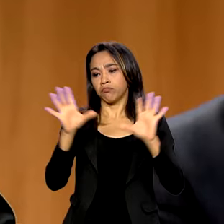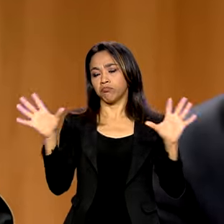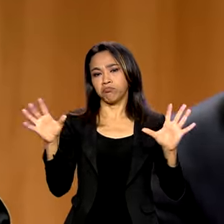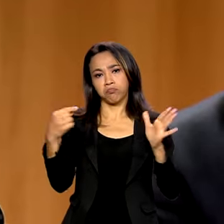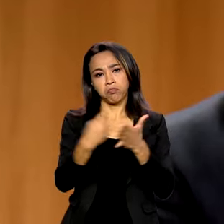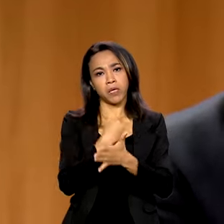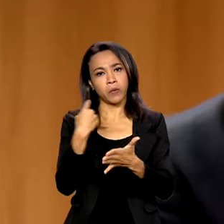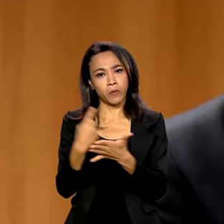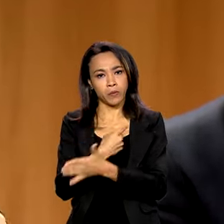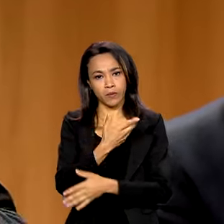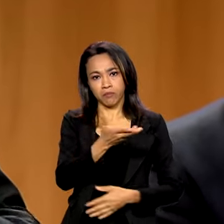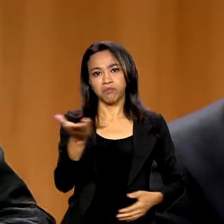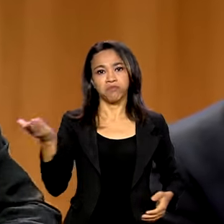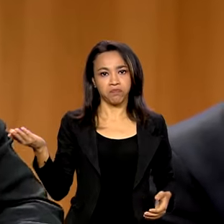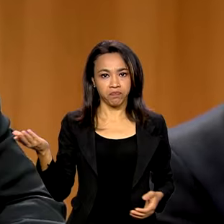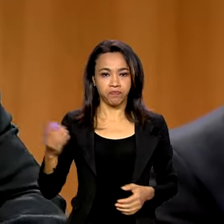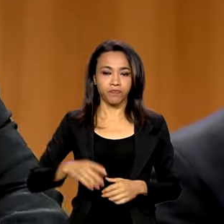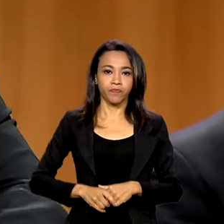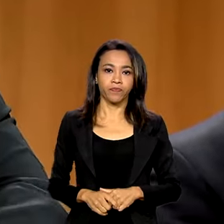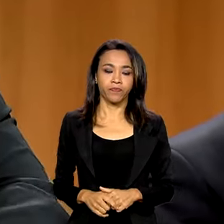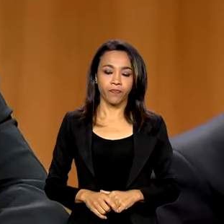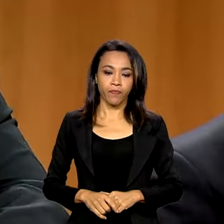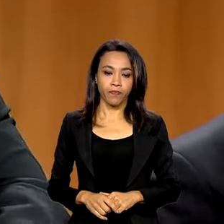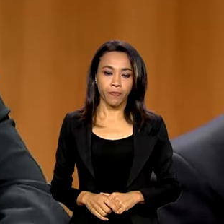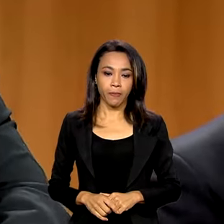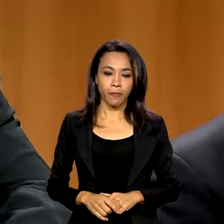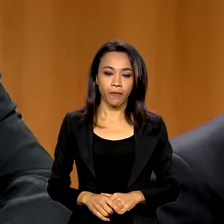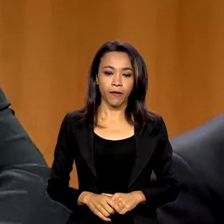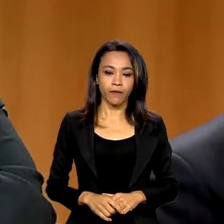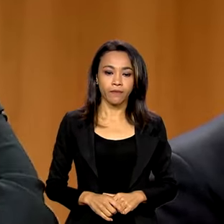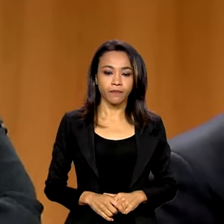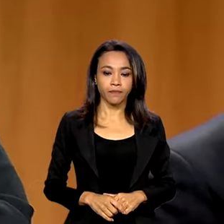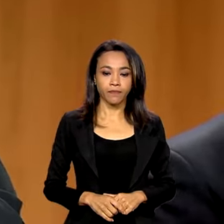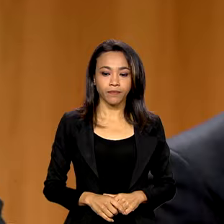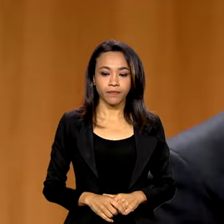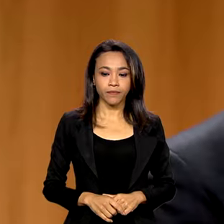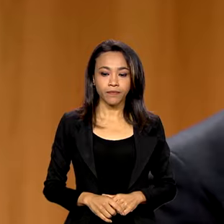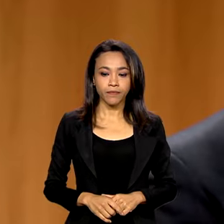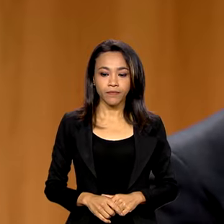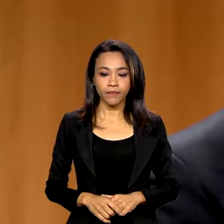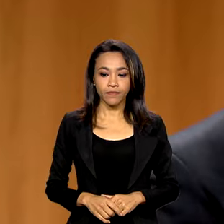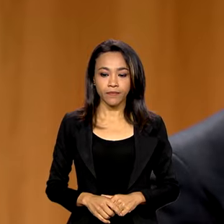algum questionamento. Paulo da Serra, do Globo.